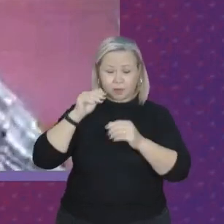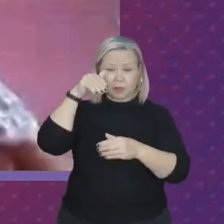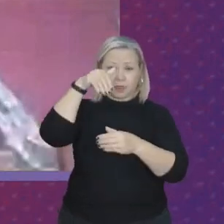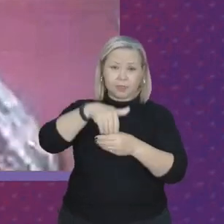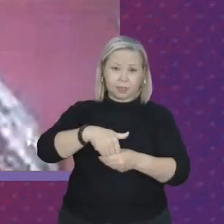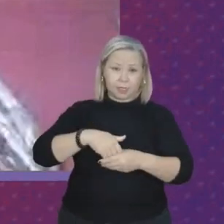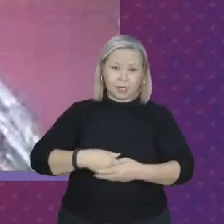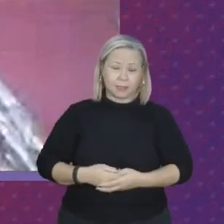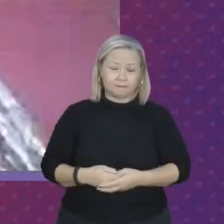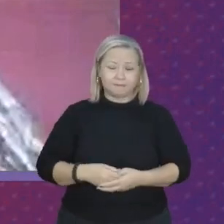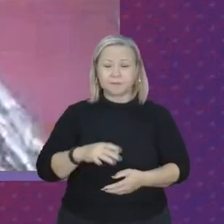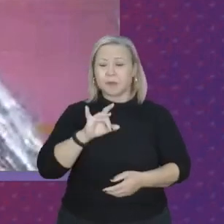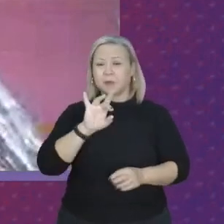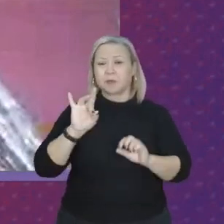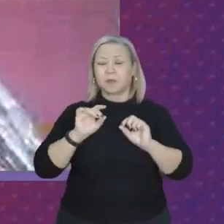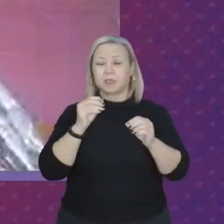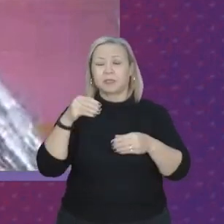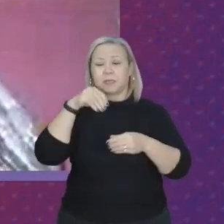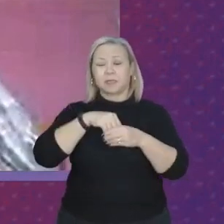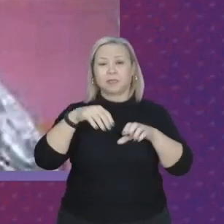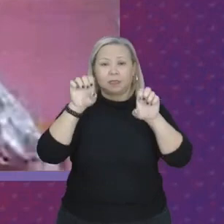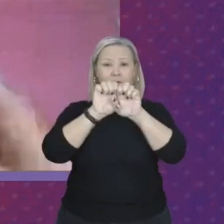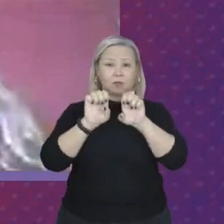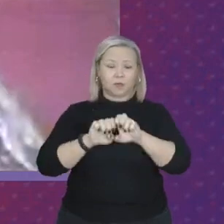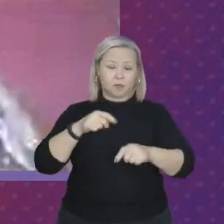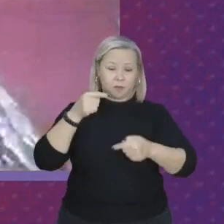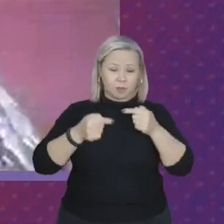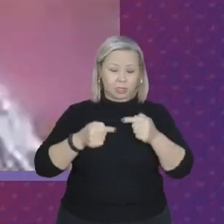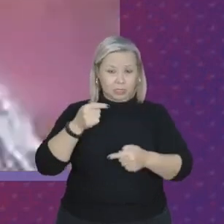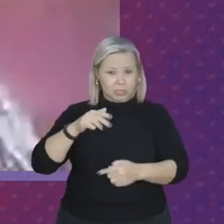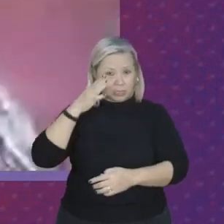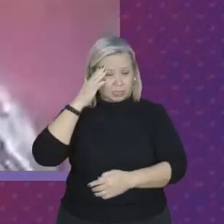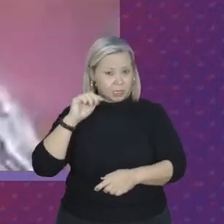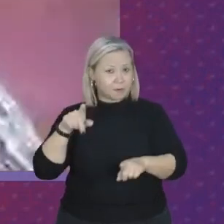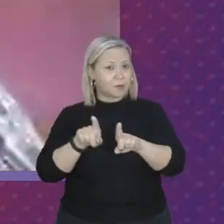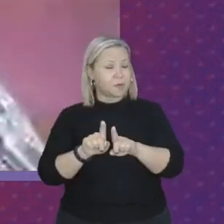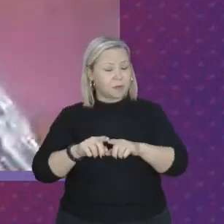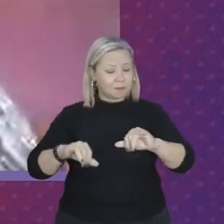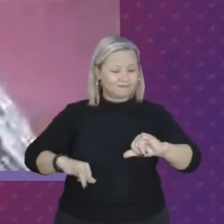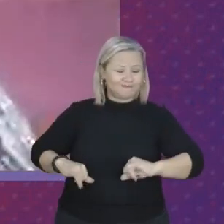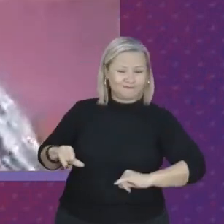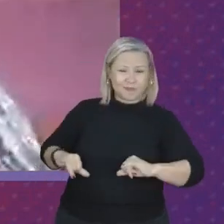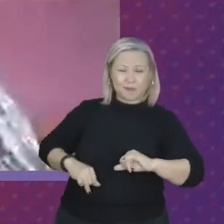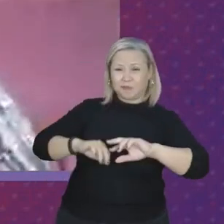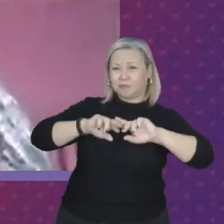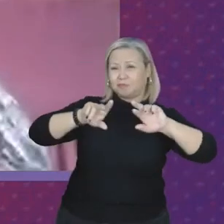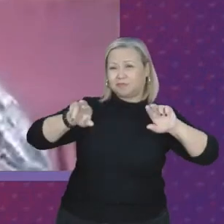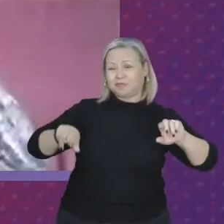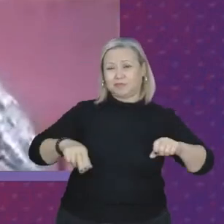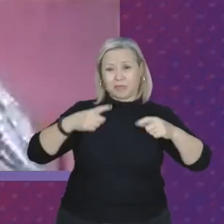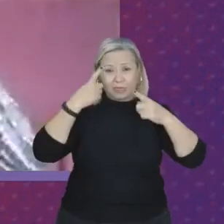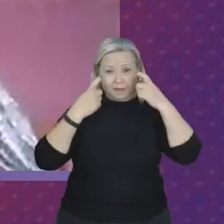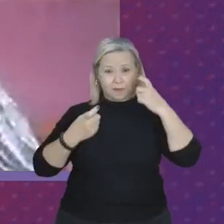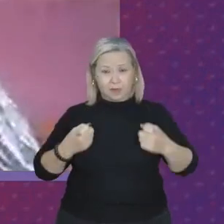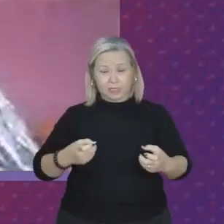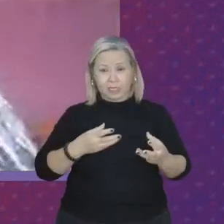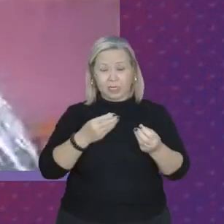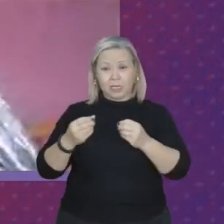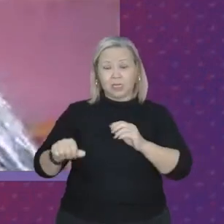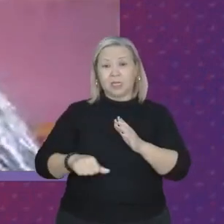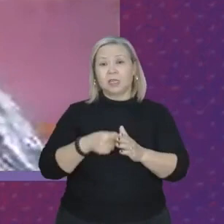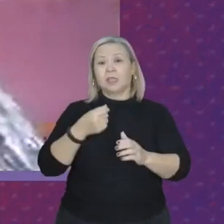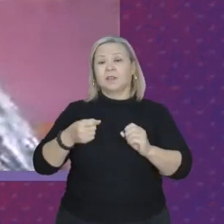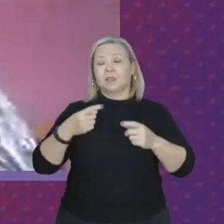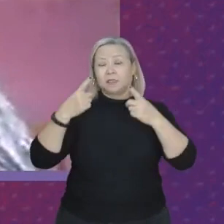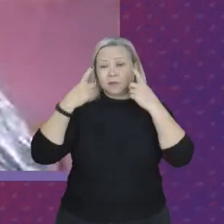mas só a gente que está dentro das estruturas políticas, a gente sabe também que a gente sofre uma série de violências, muitas vezes violências